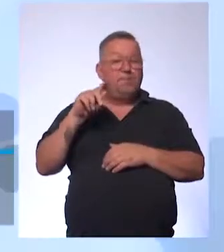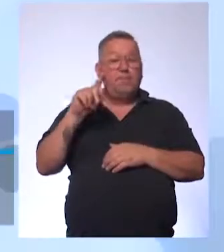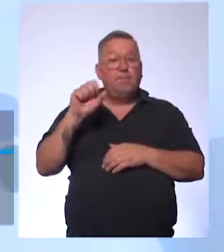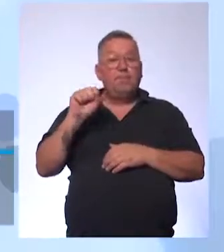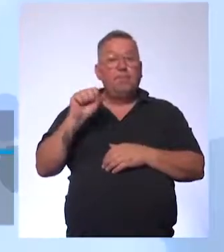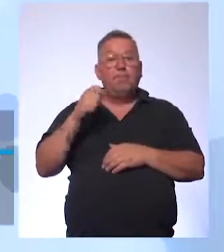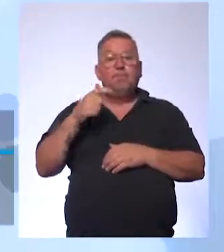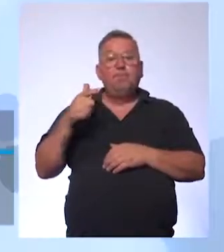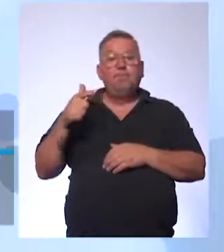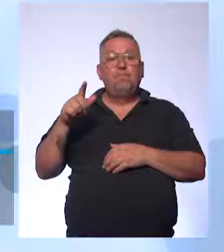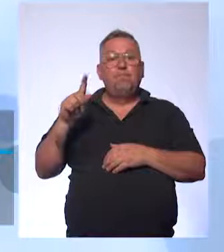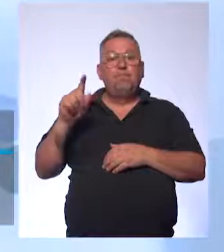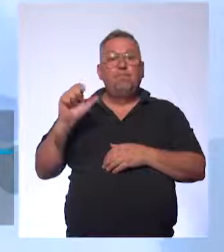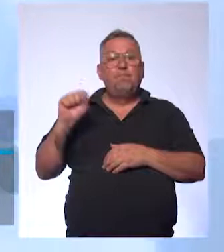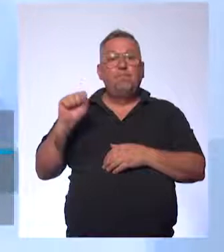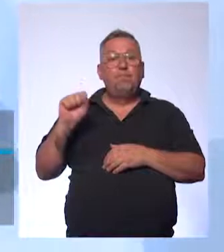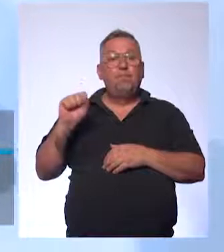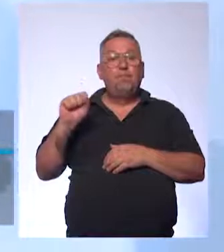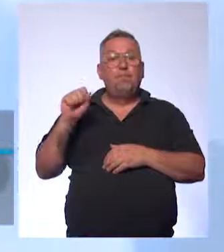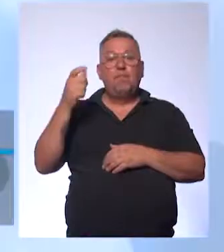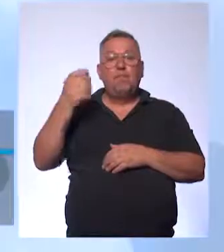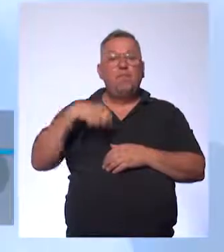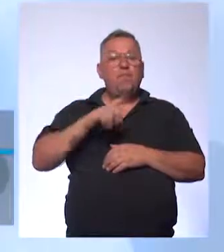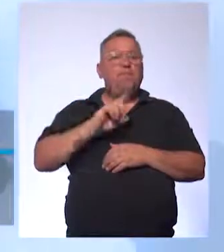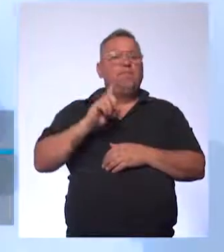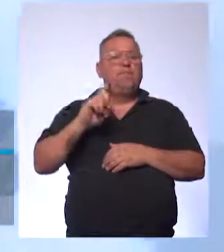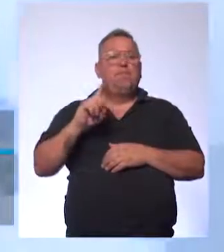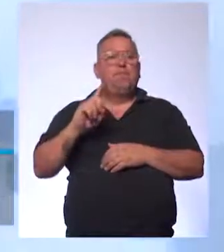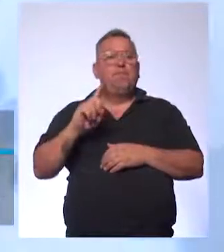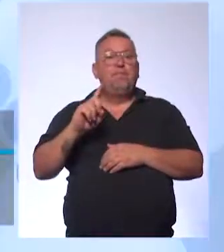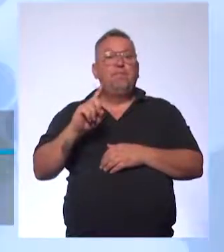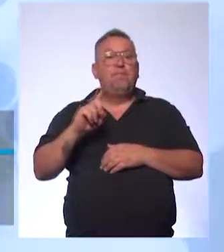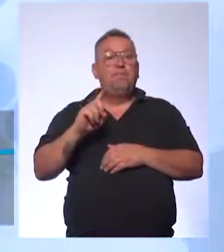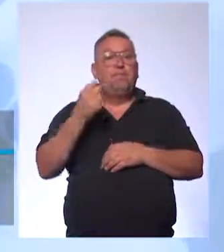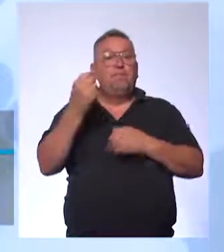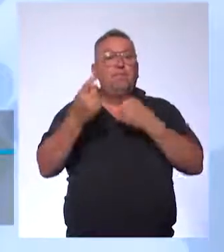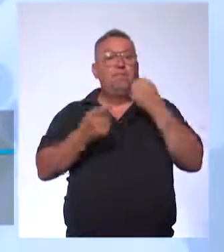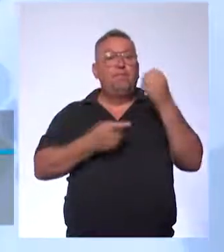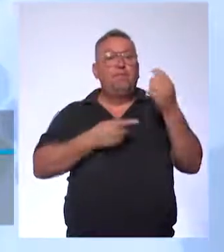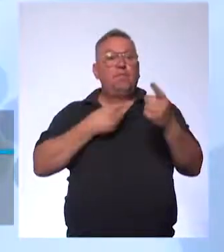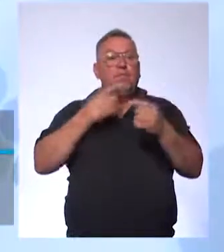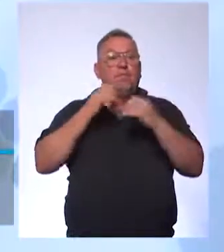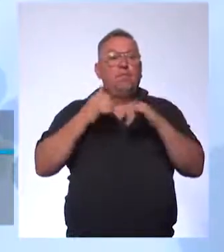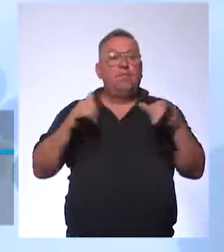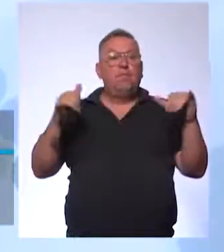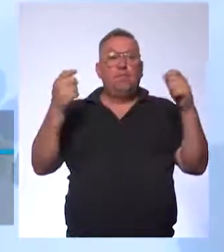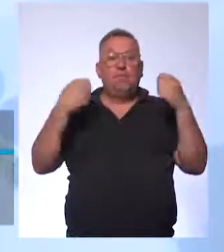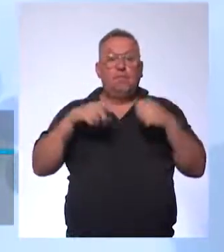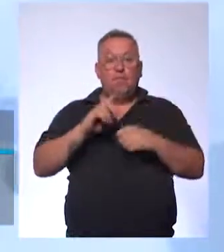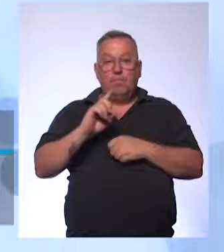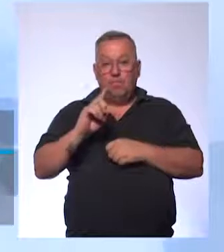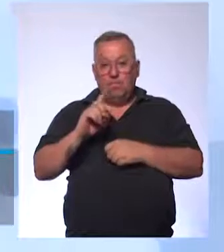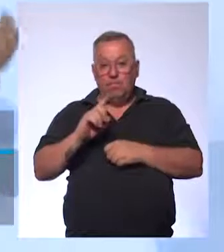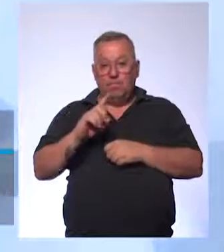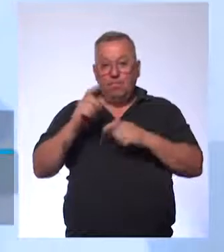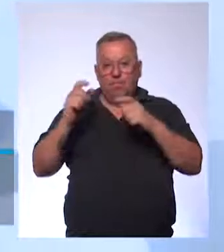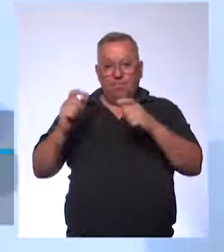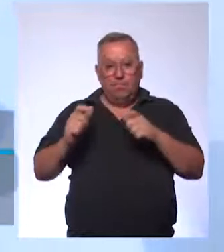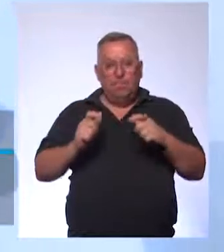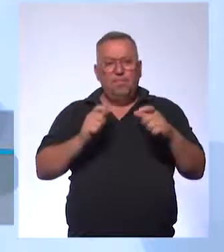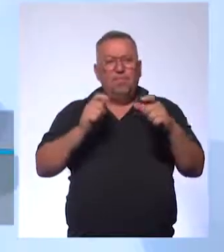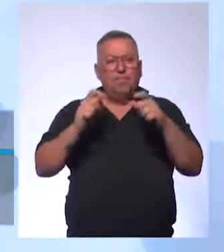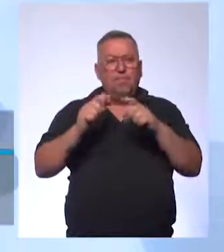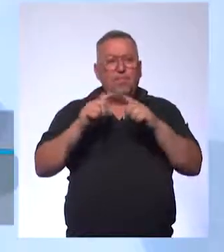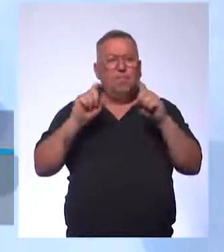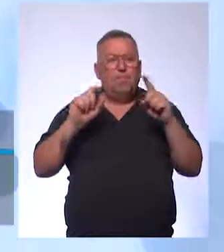tá? Essa é uma vantagem. Ela não precisa, como algumas energias renováveis, ela não precisa de um ambiente,